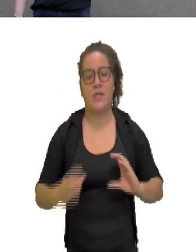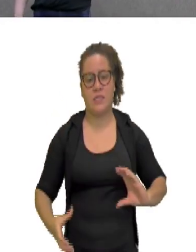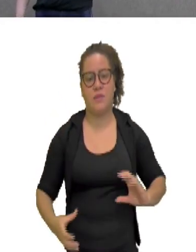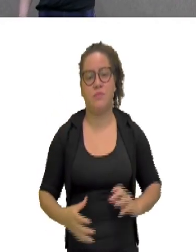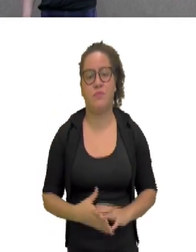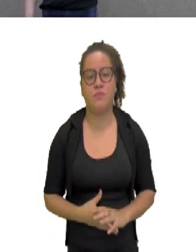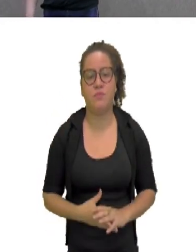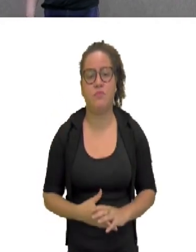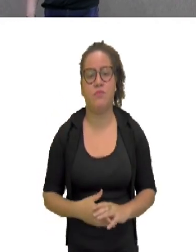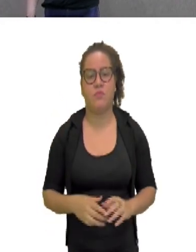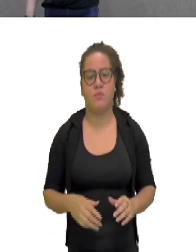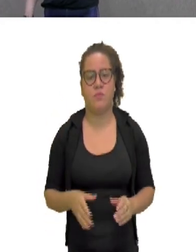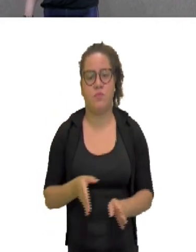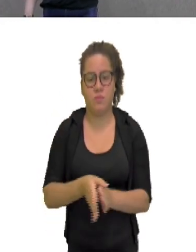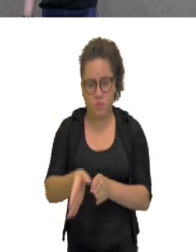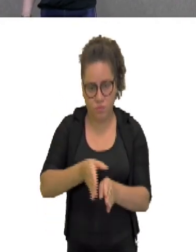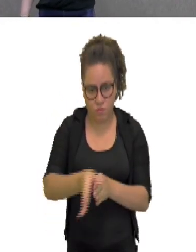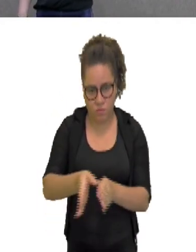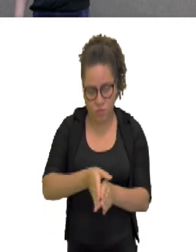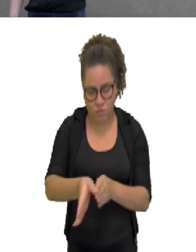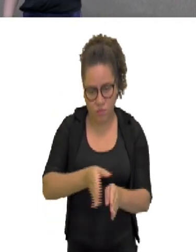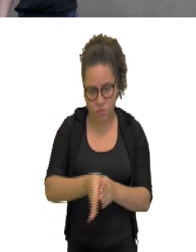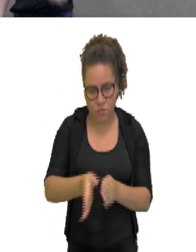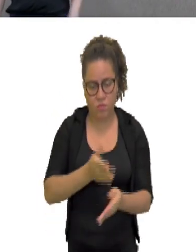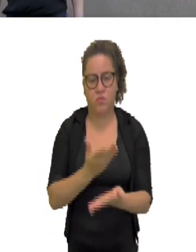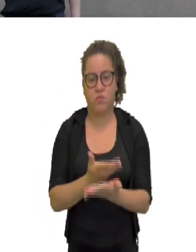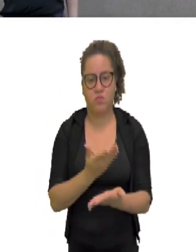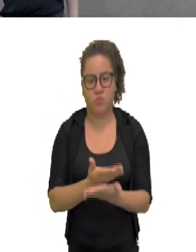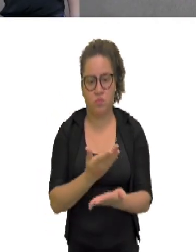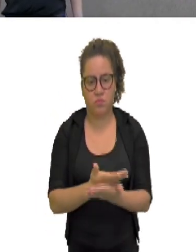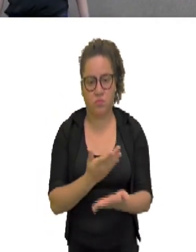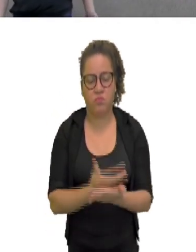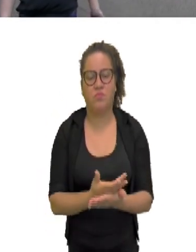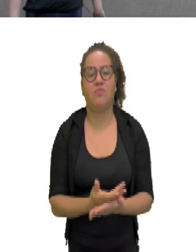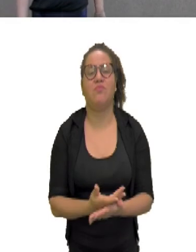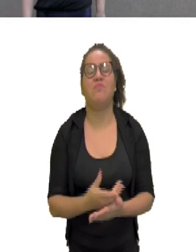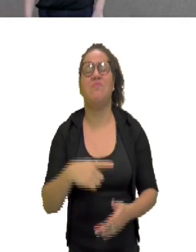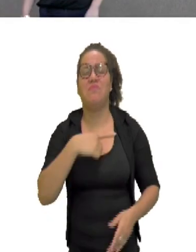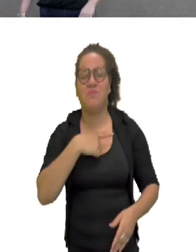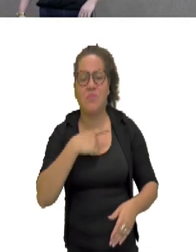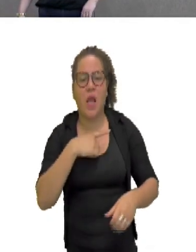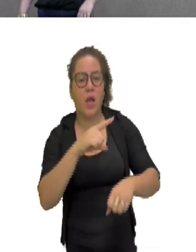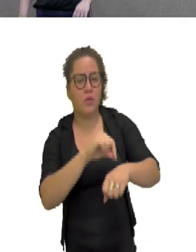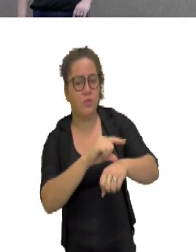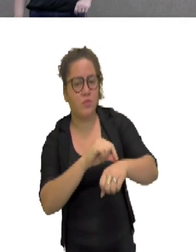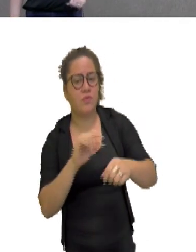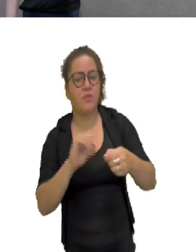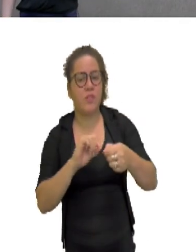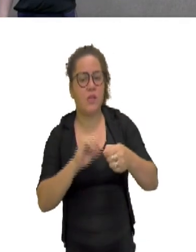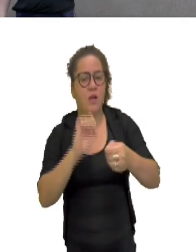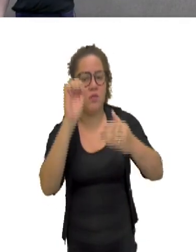Dicas de estudo. Tirar um tempo para fazer as atividades da plataforma.